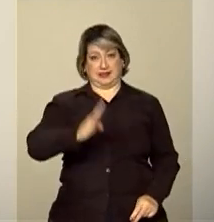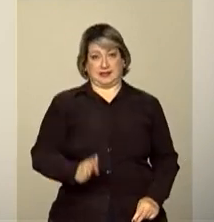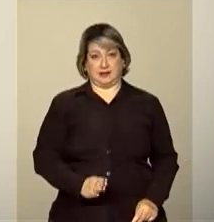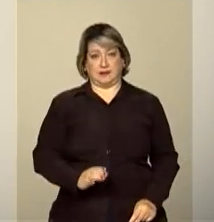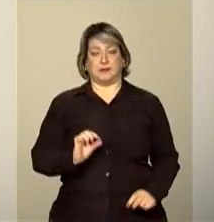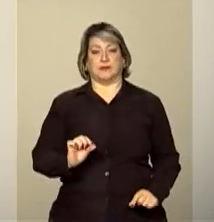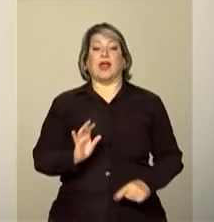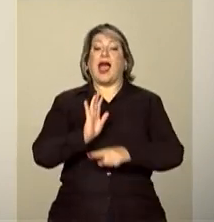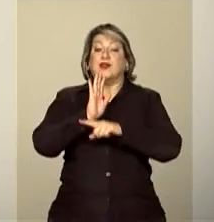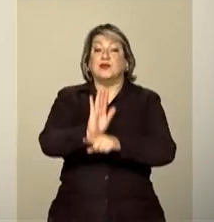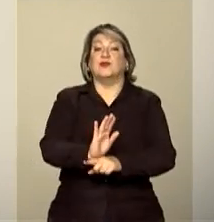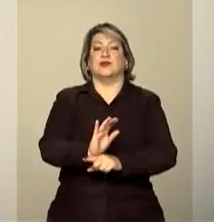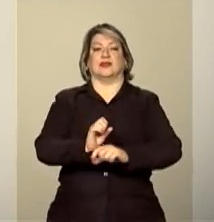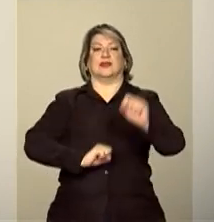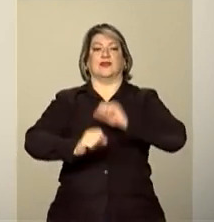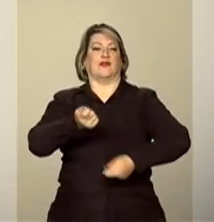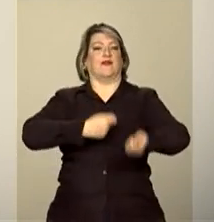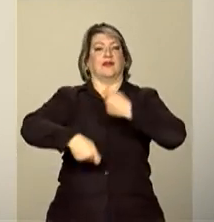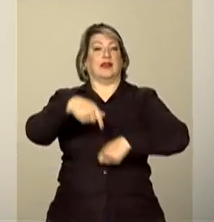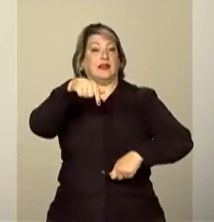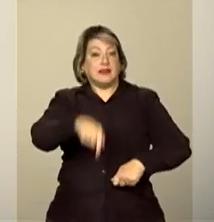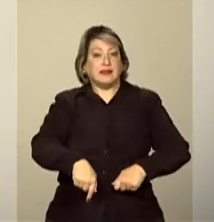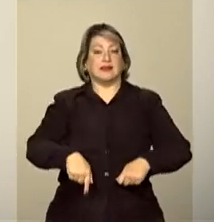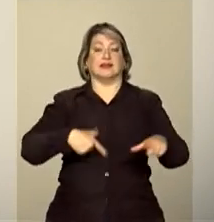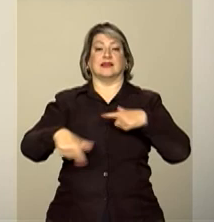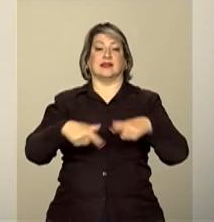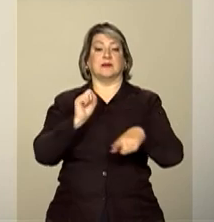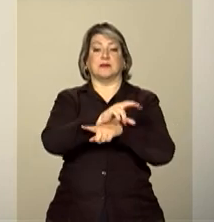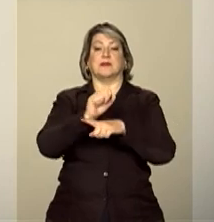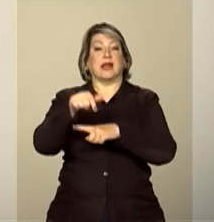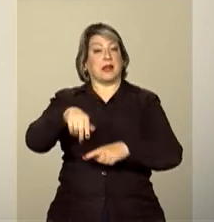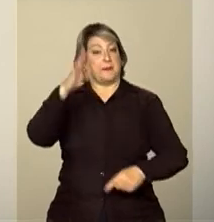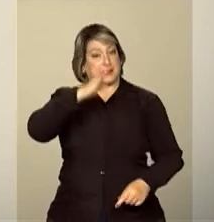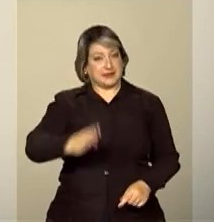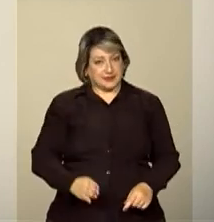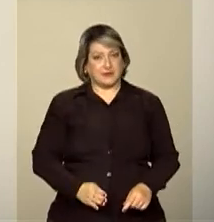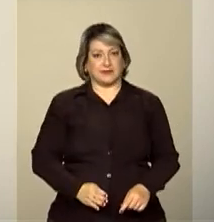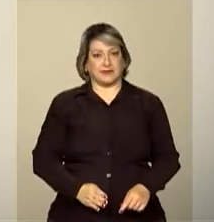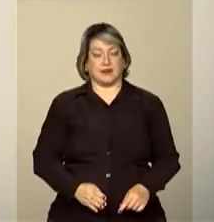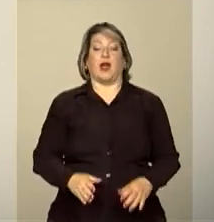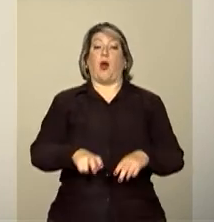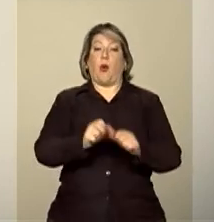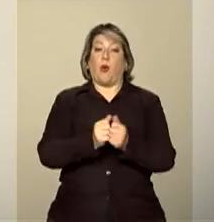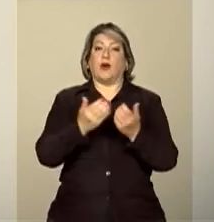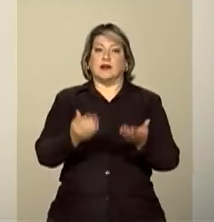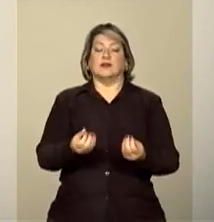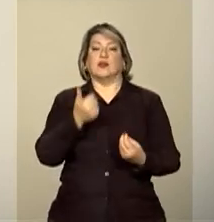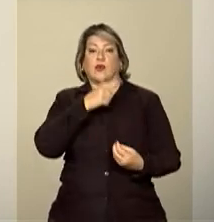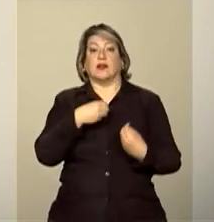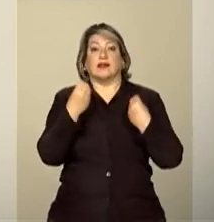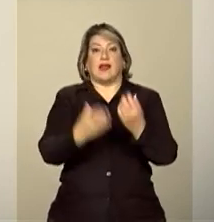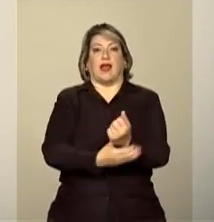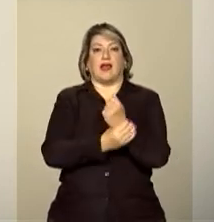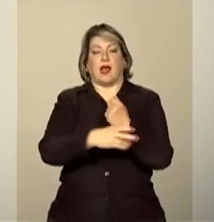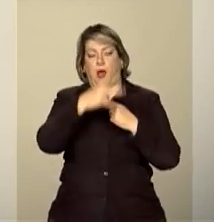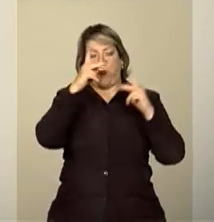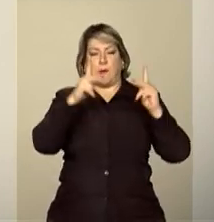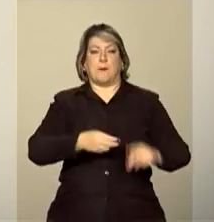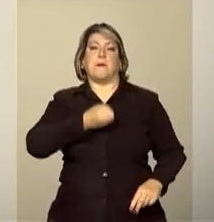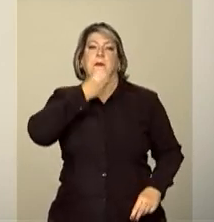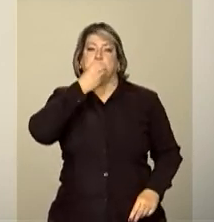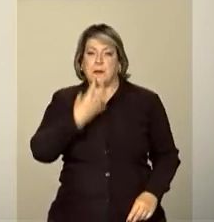ajuda a desenvolver a nossa a criar empregos no Brasil com isso nós garantimos benefícios para a população